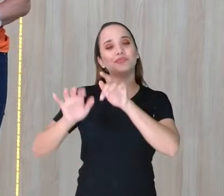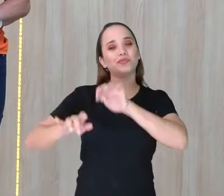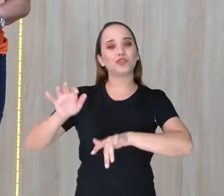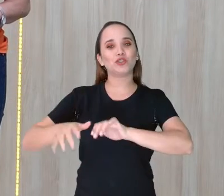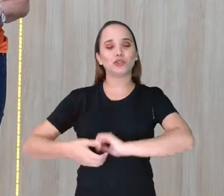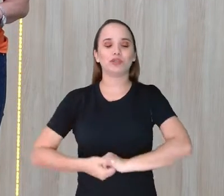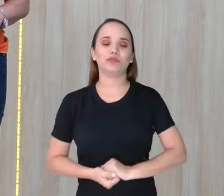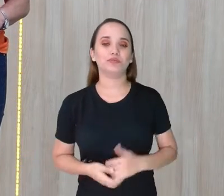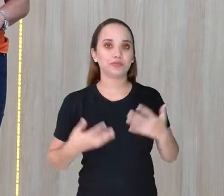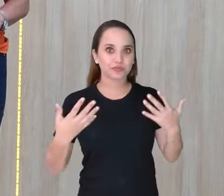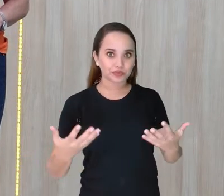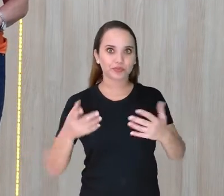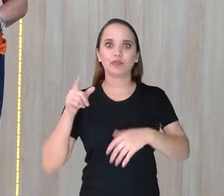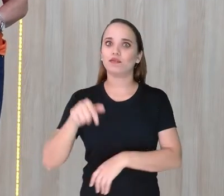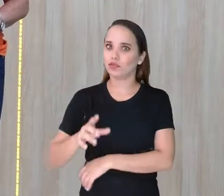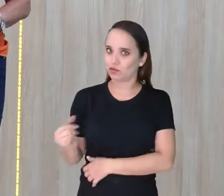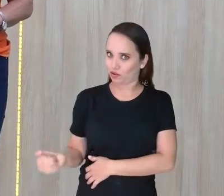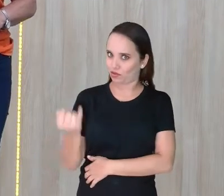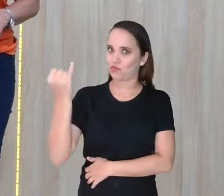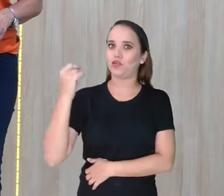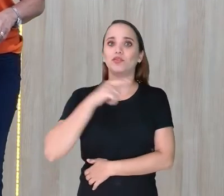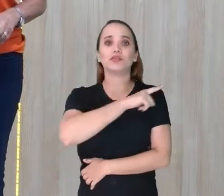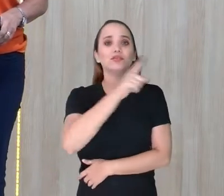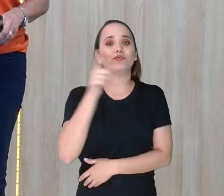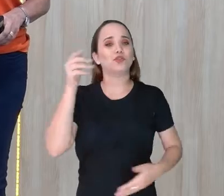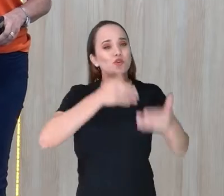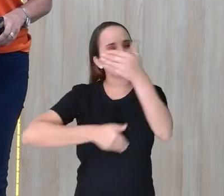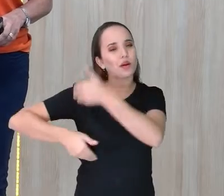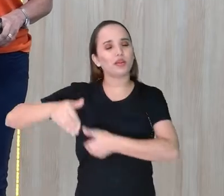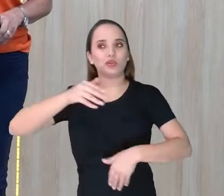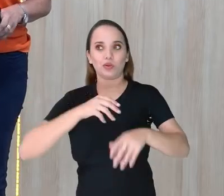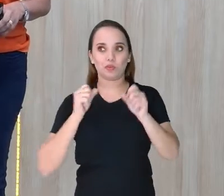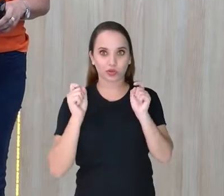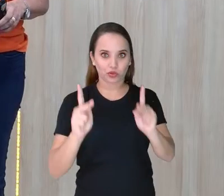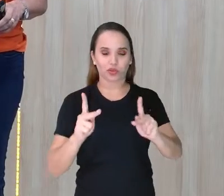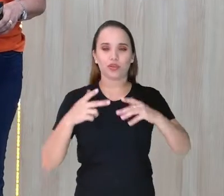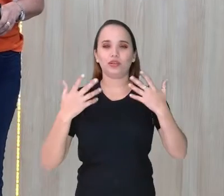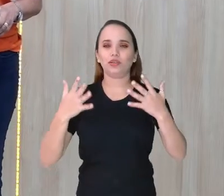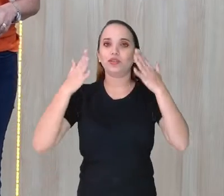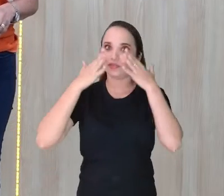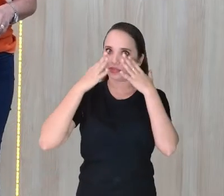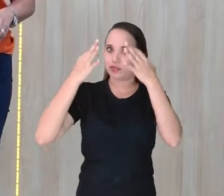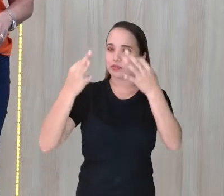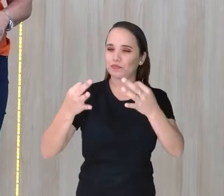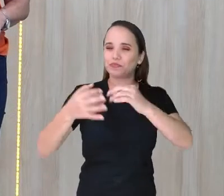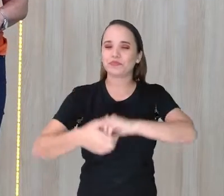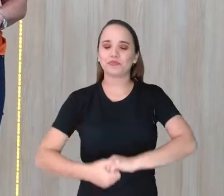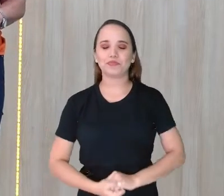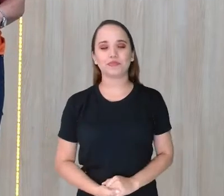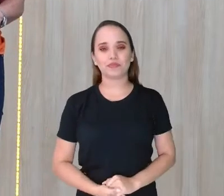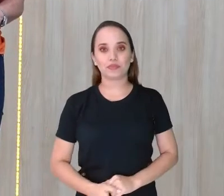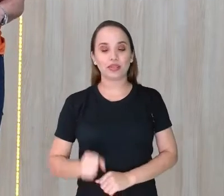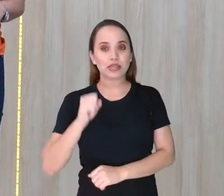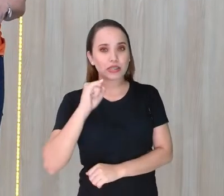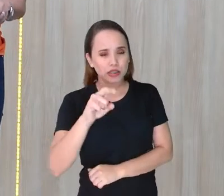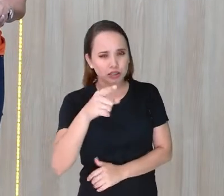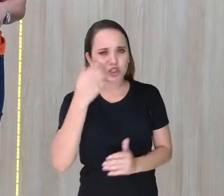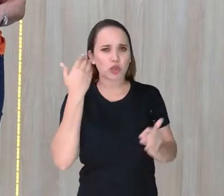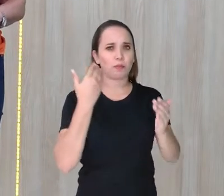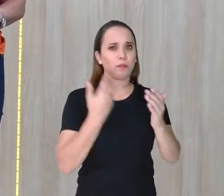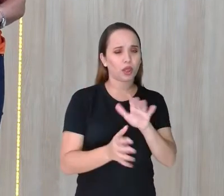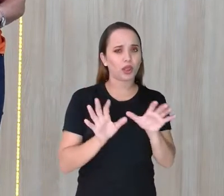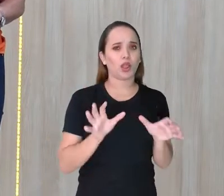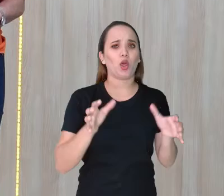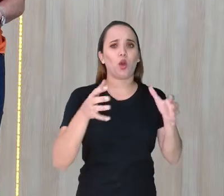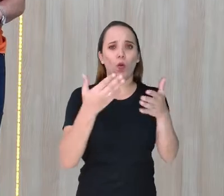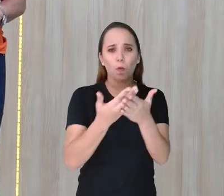chat. Então, isso aí é muito importante, essa participação de vocês, tá certo? Então, fiquem atentos. Se você não viu uma aula, você